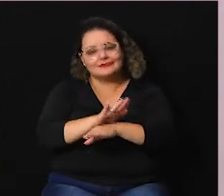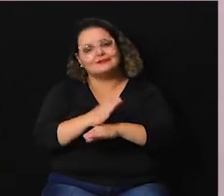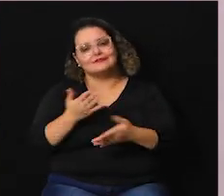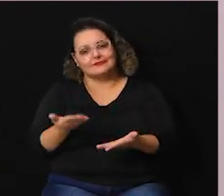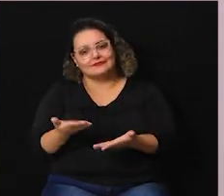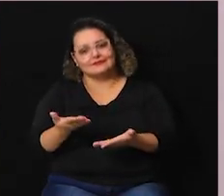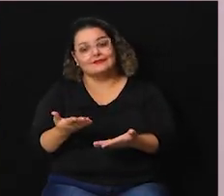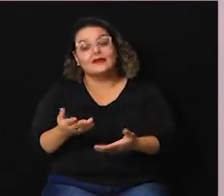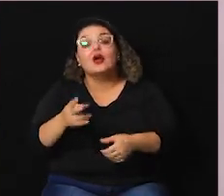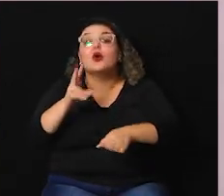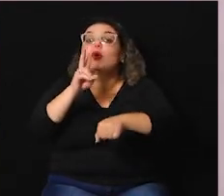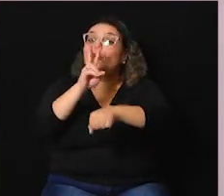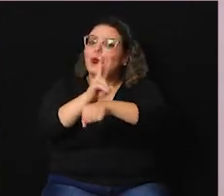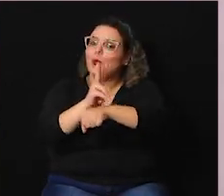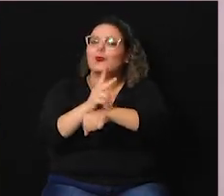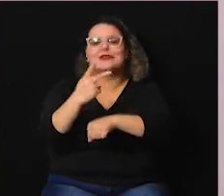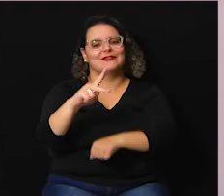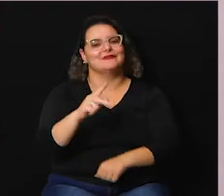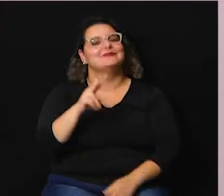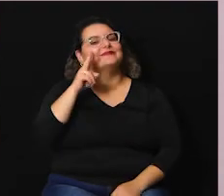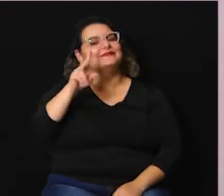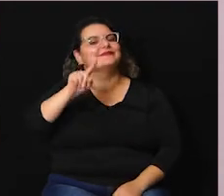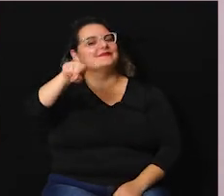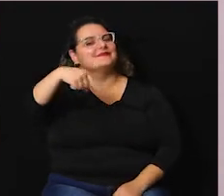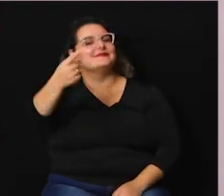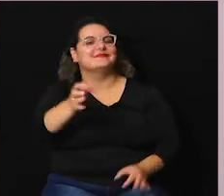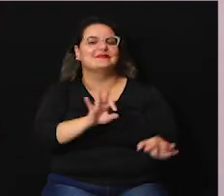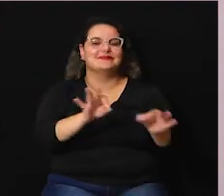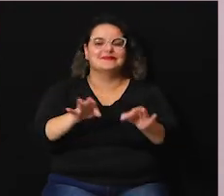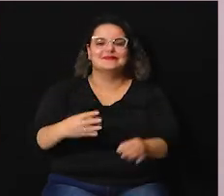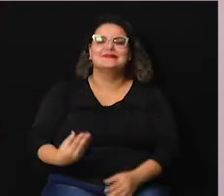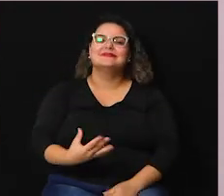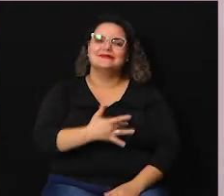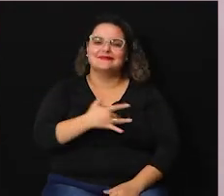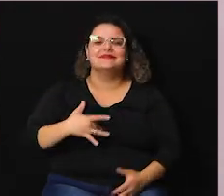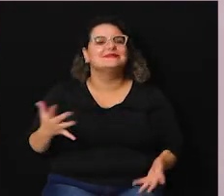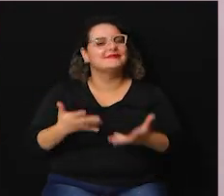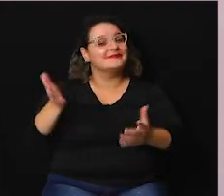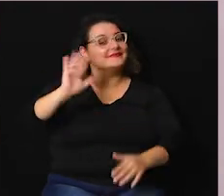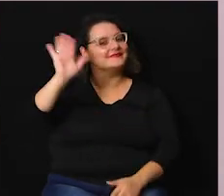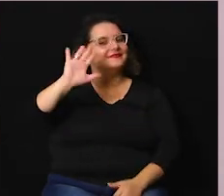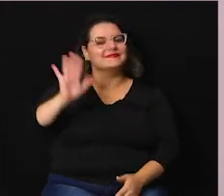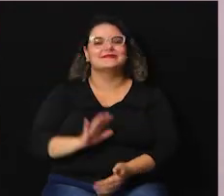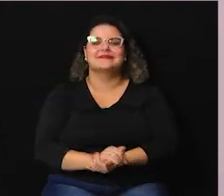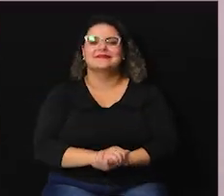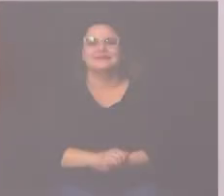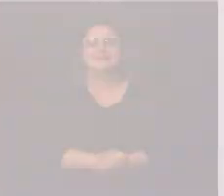ajuda. Se cuida. A gente se vê na próxima edição do Saúde à Vida.